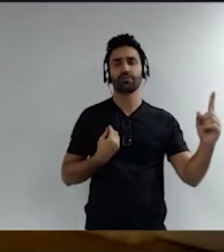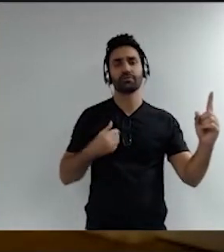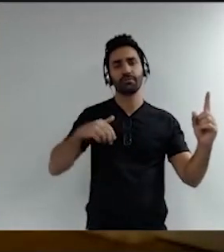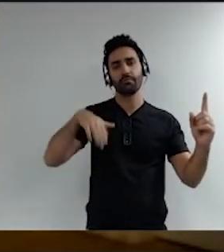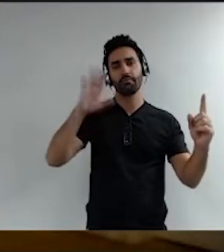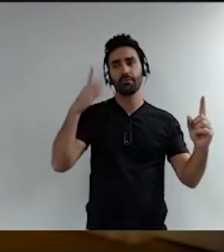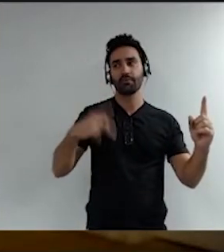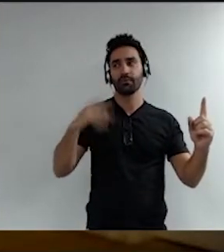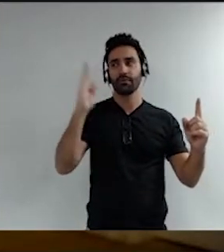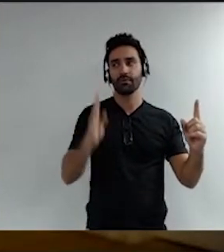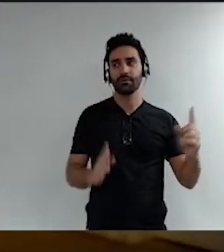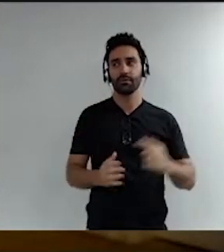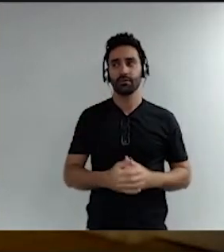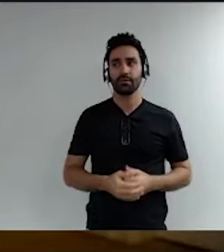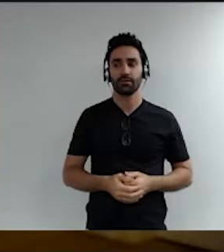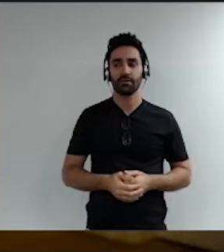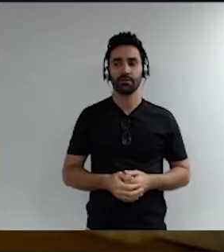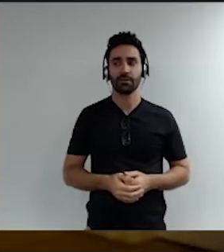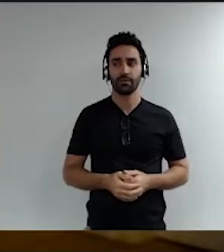brasileira.